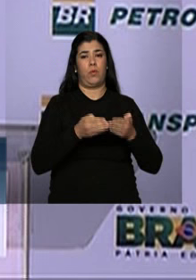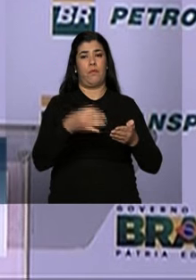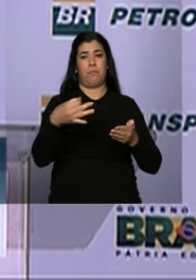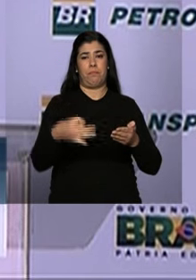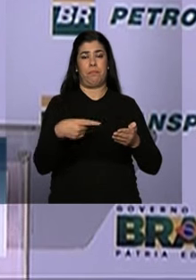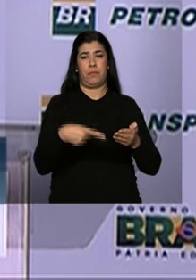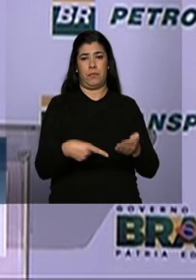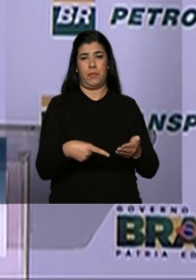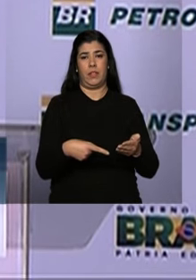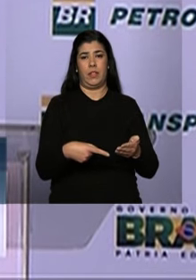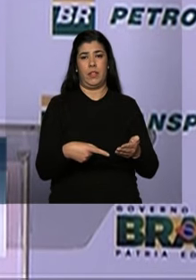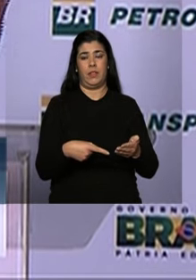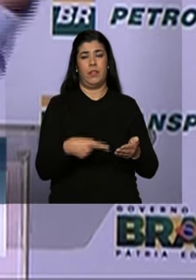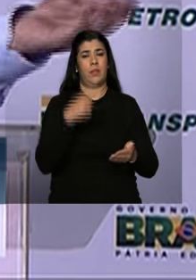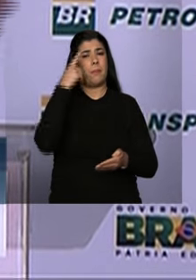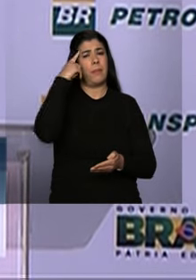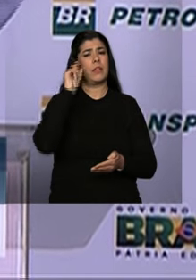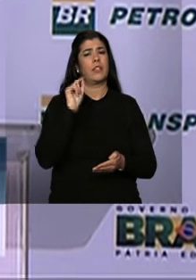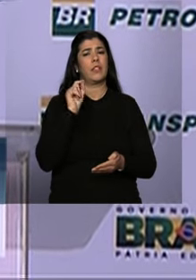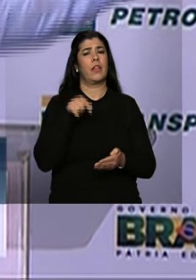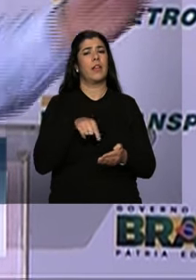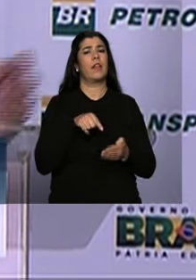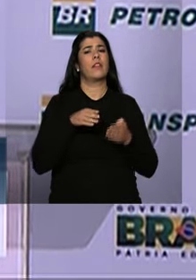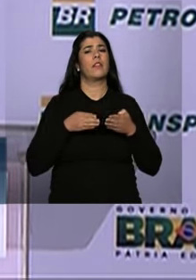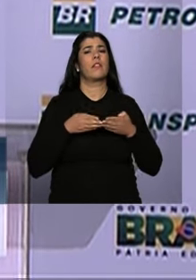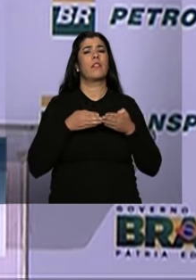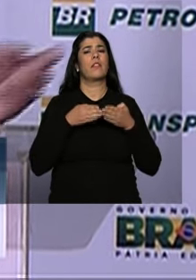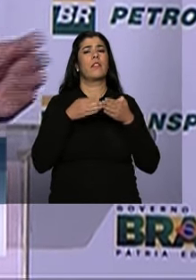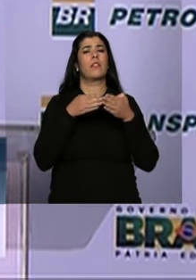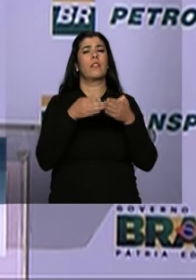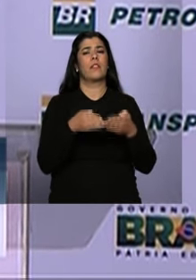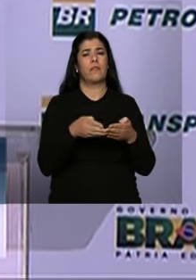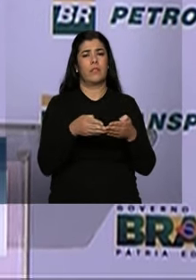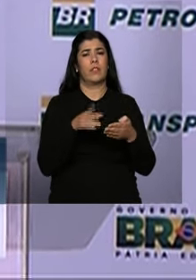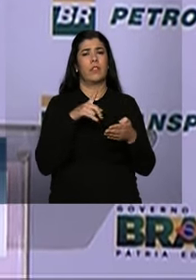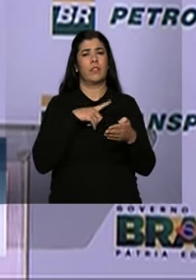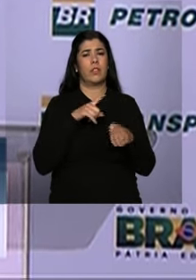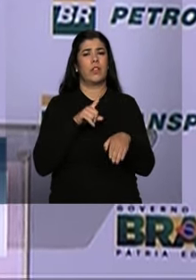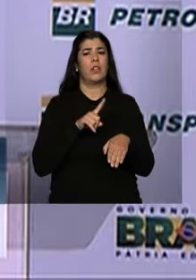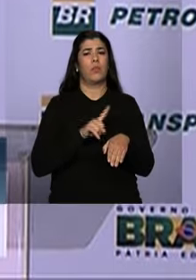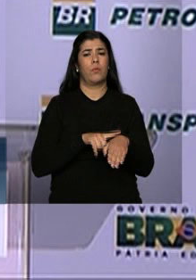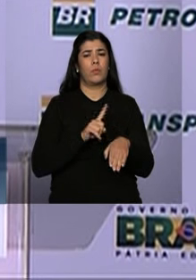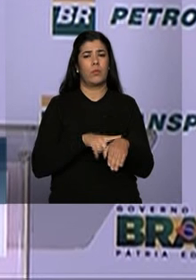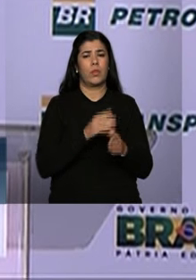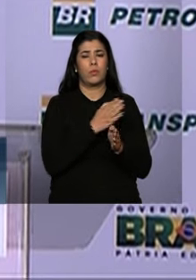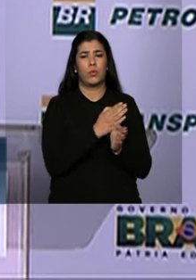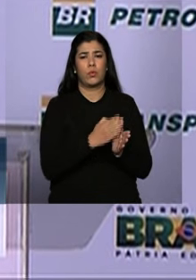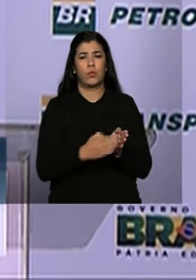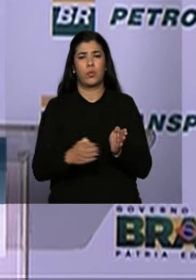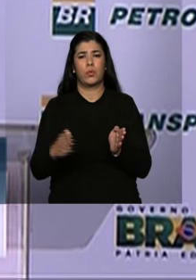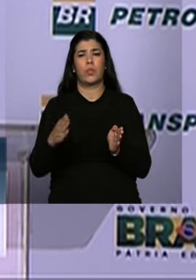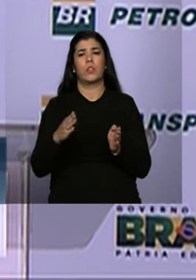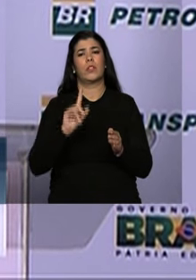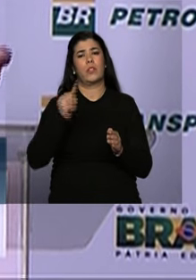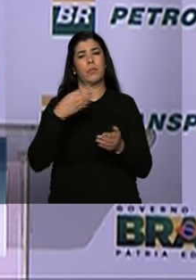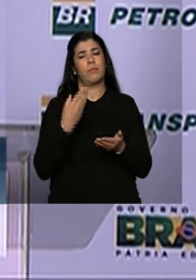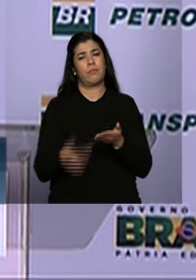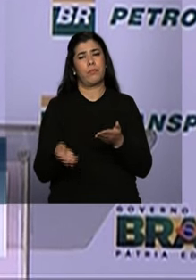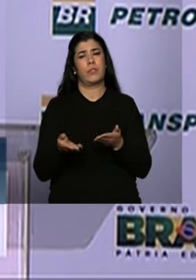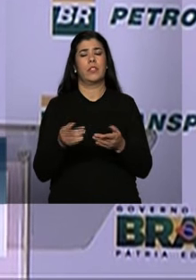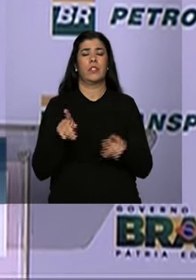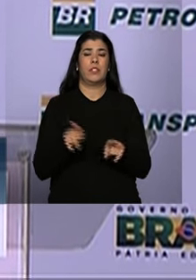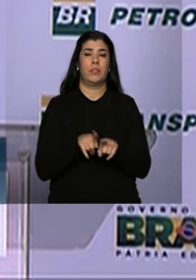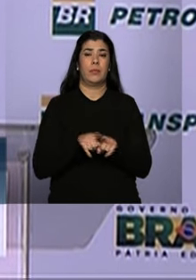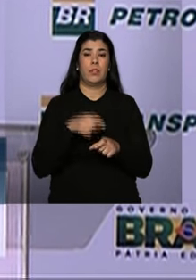pensar que navios brasileiros sairiam de operação pelo seu tempo de vida. Com isso, também estamos gerando não só mão de obra no